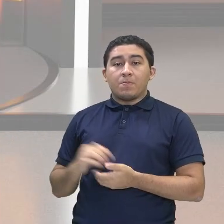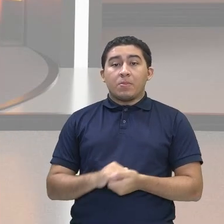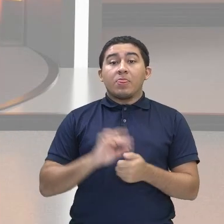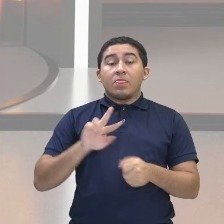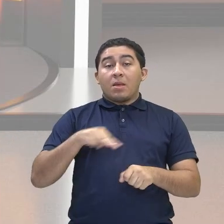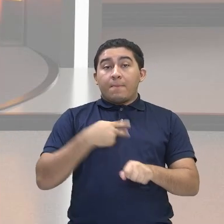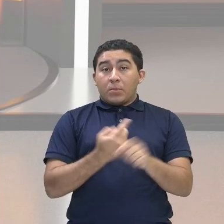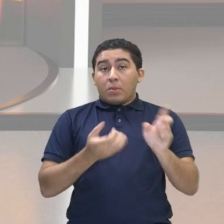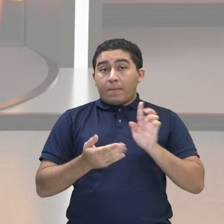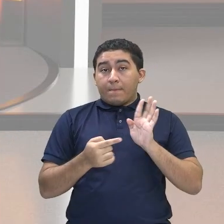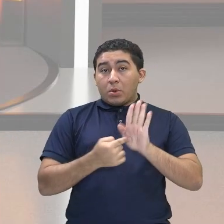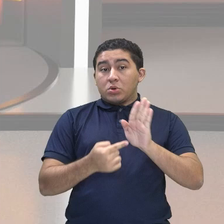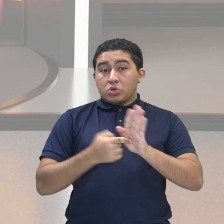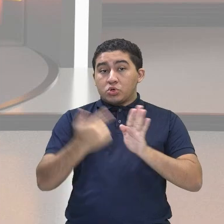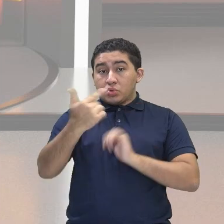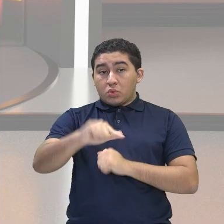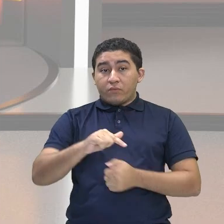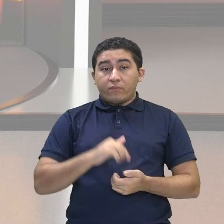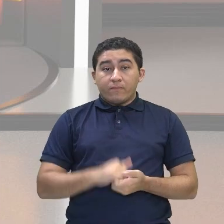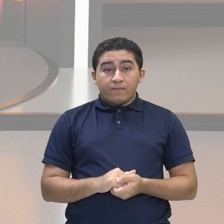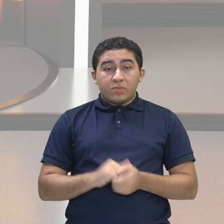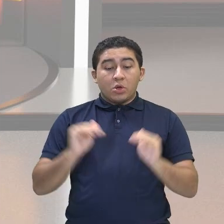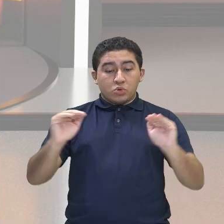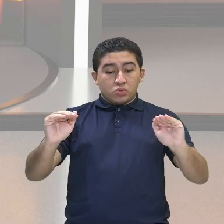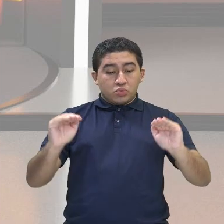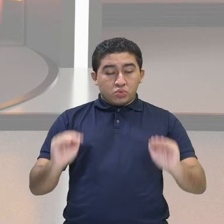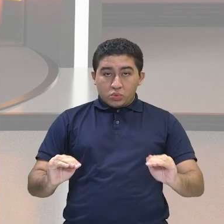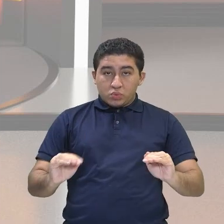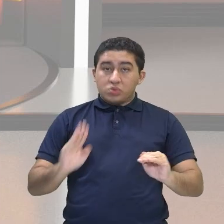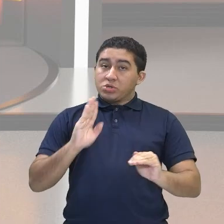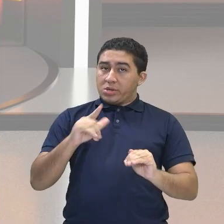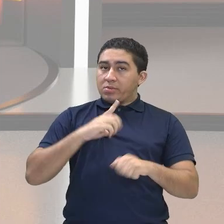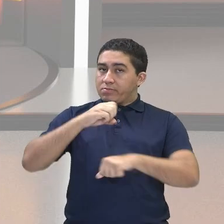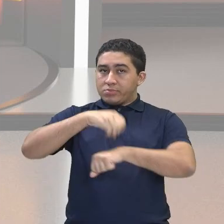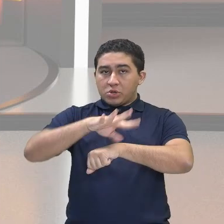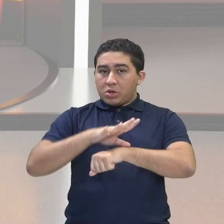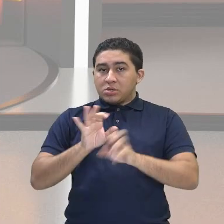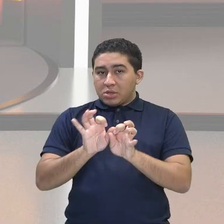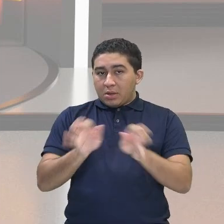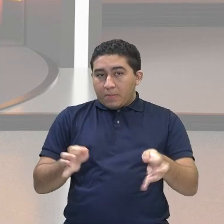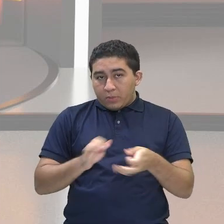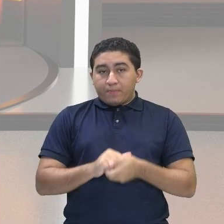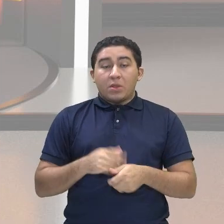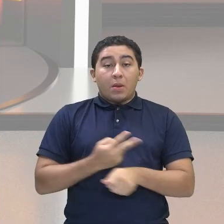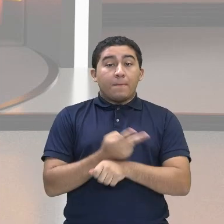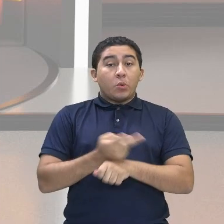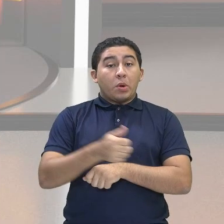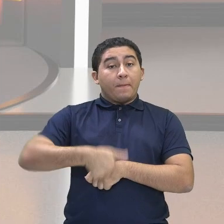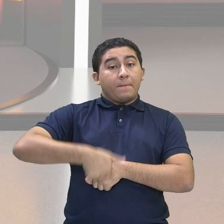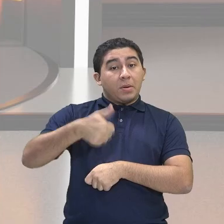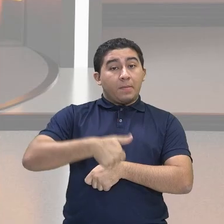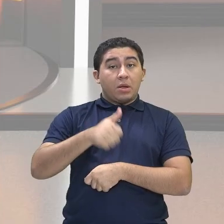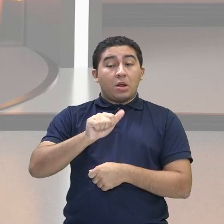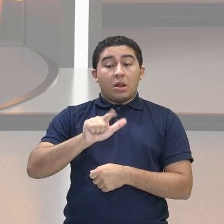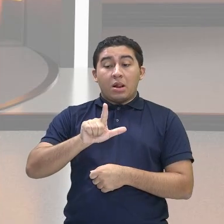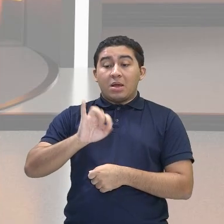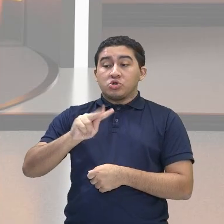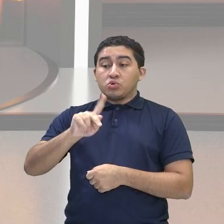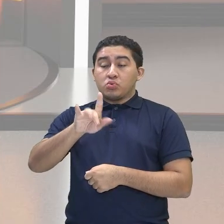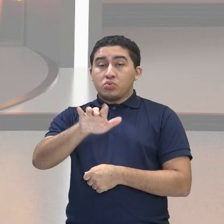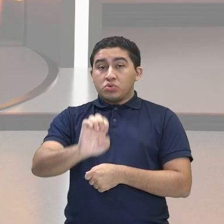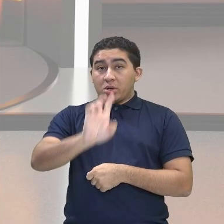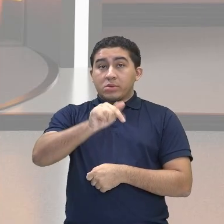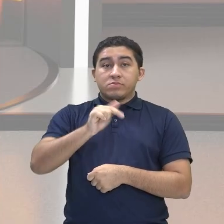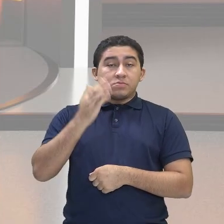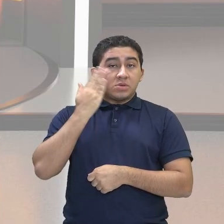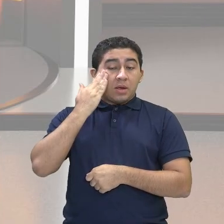novo. Eles estão no hemisfério sul. Então, já fica a dica. Procurem primeiro a latitude. Aí, eu identifico se essa